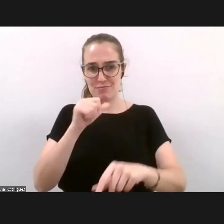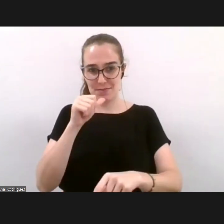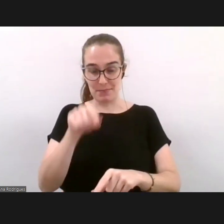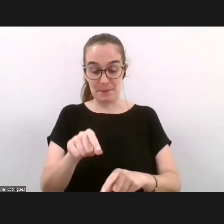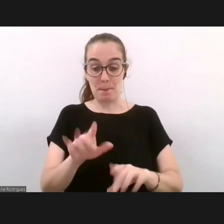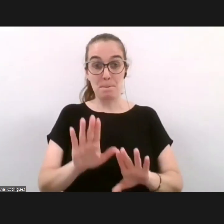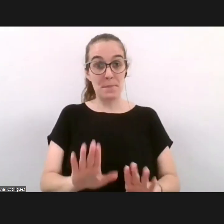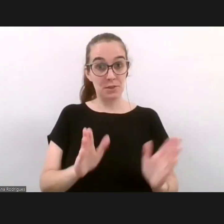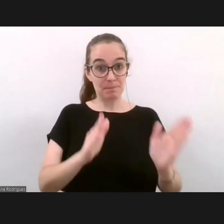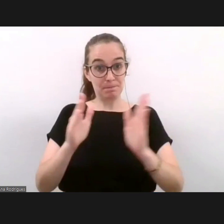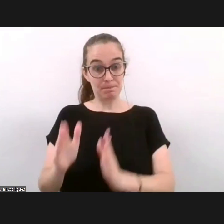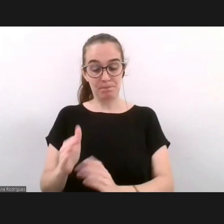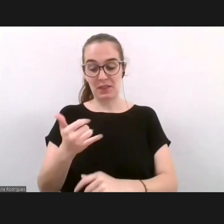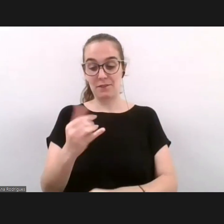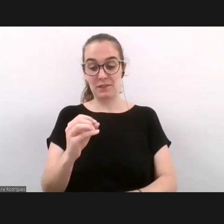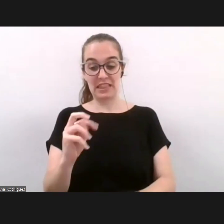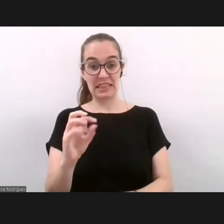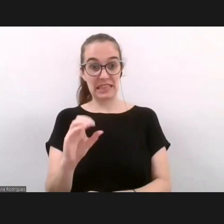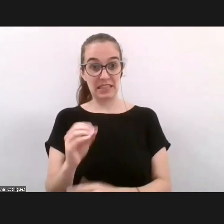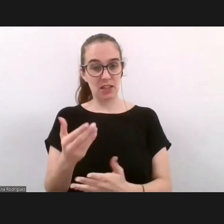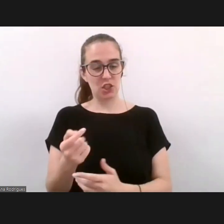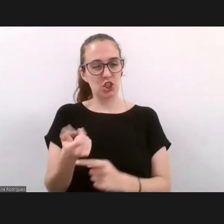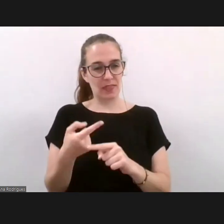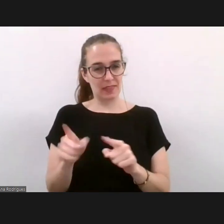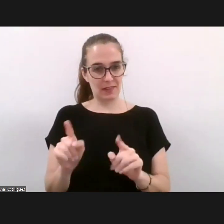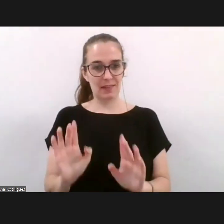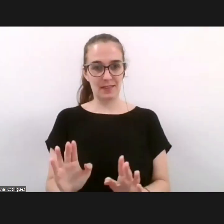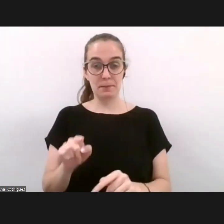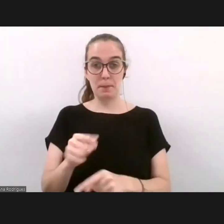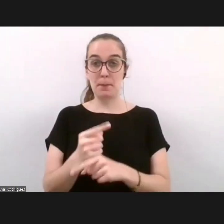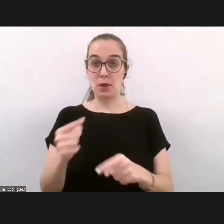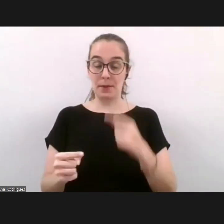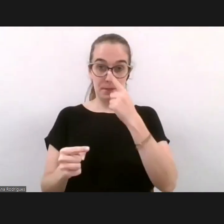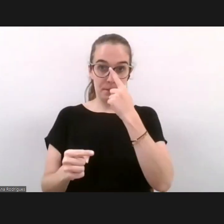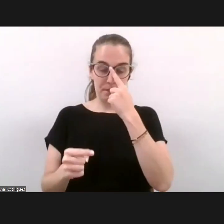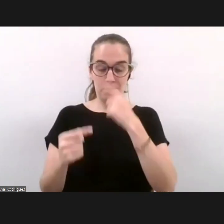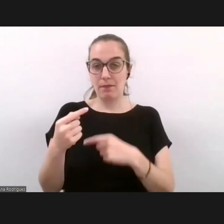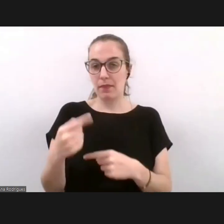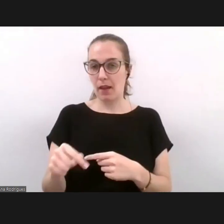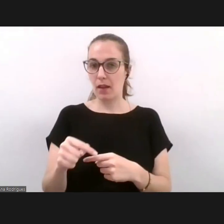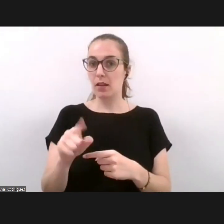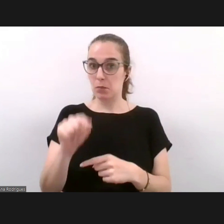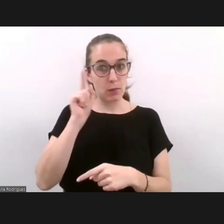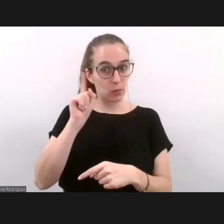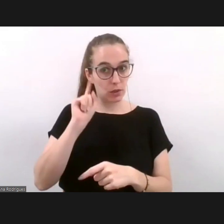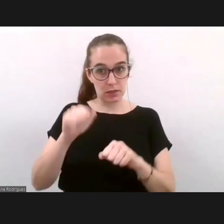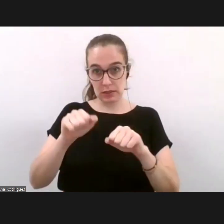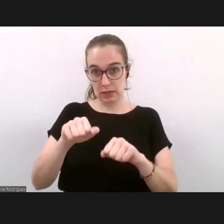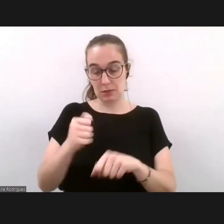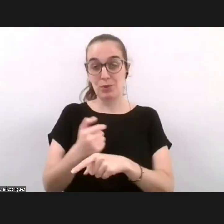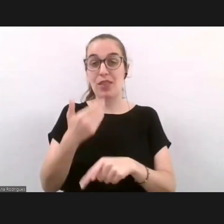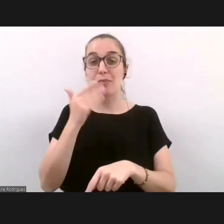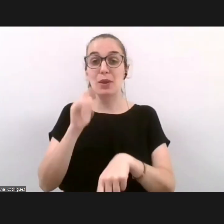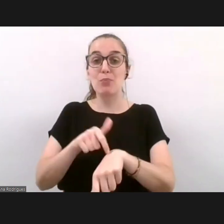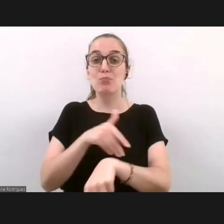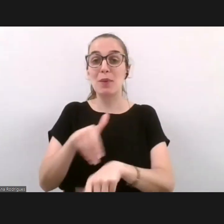de um pressuposto que é radicalmente diferente, mas que é especialmente pertinente, atendendo ao momento histórico